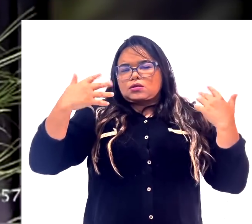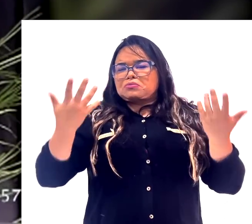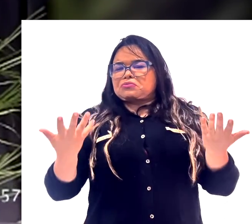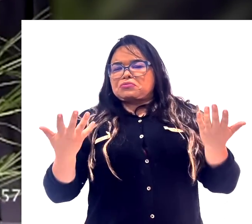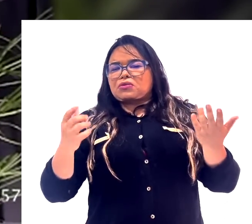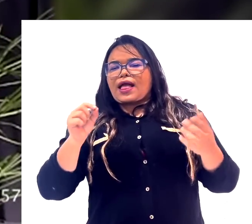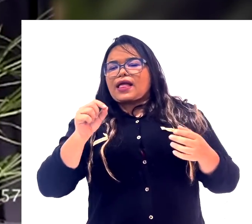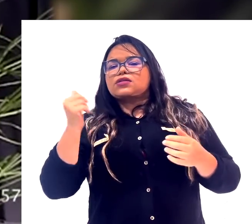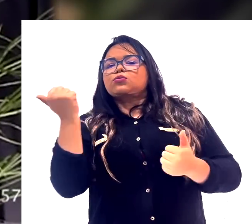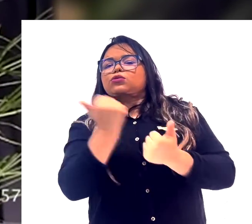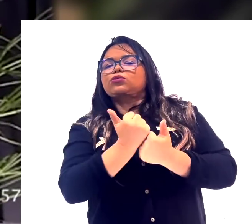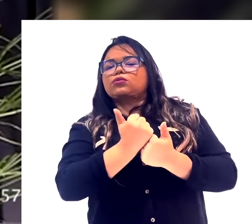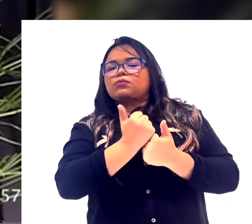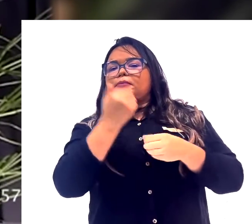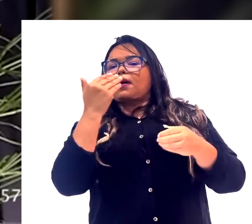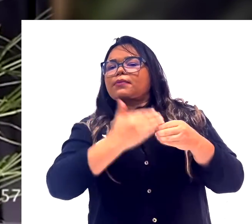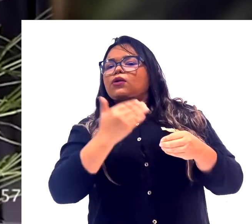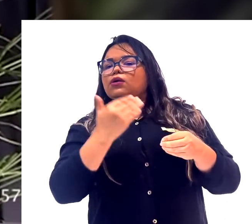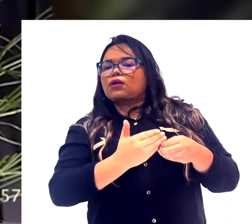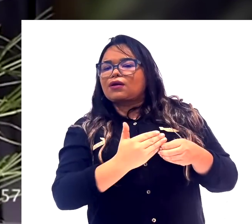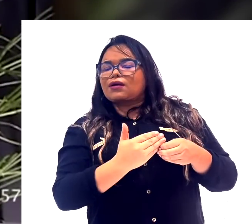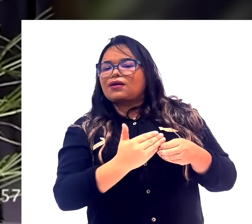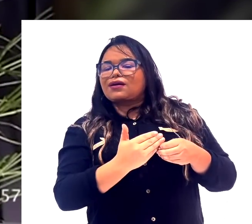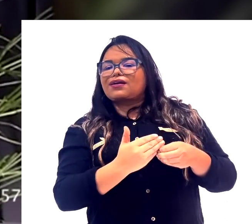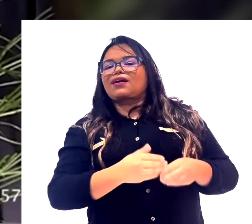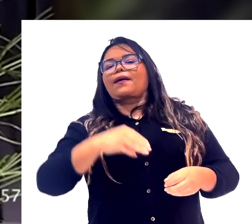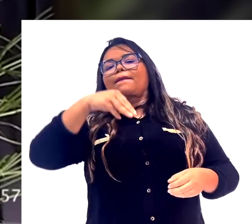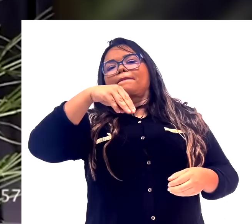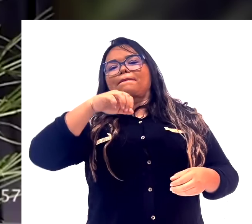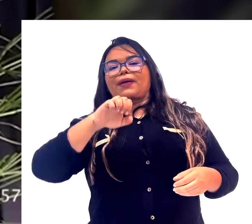reino em Daniel capítulo 2? Era a Medopérsia.